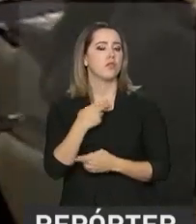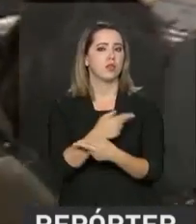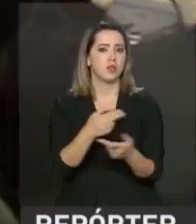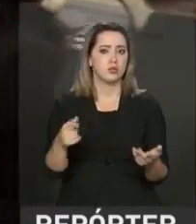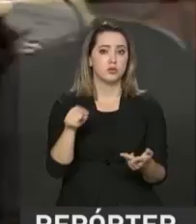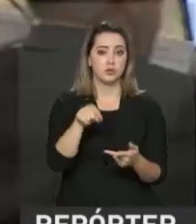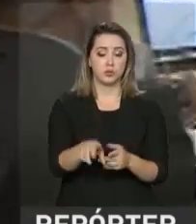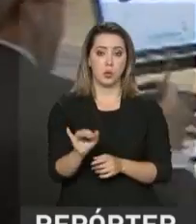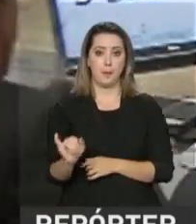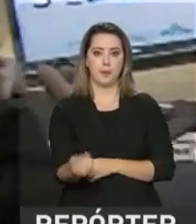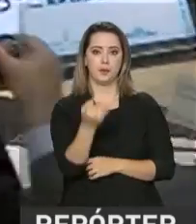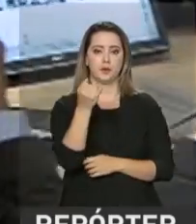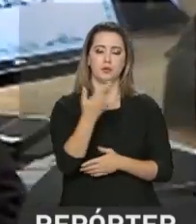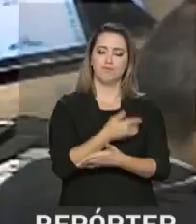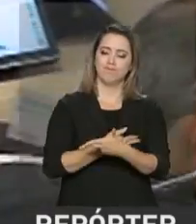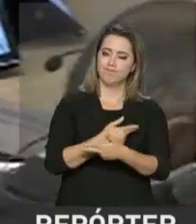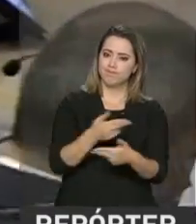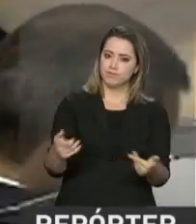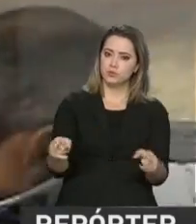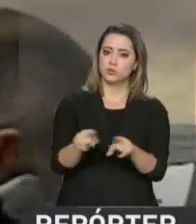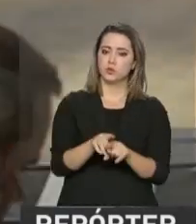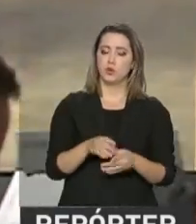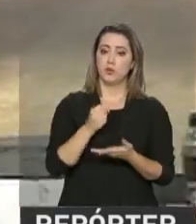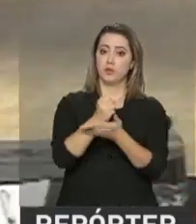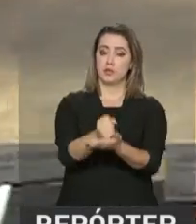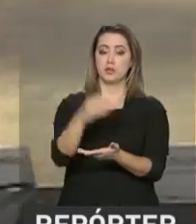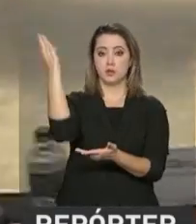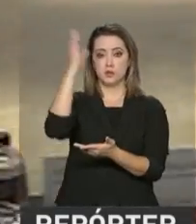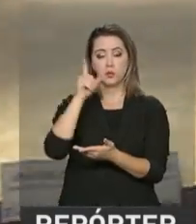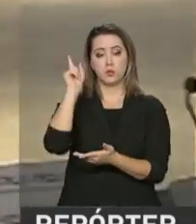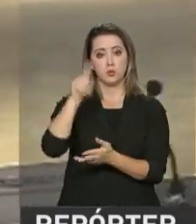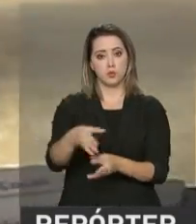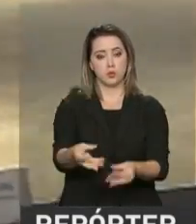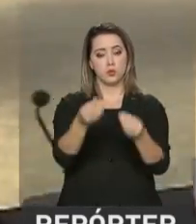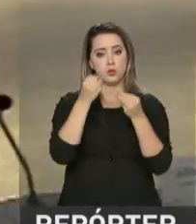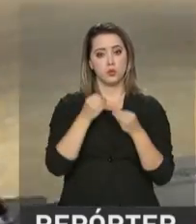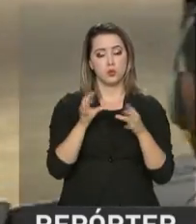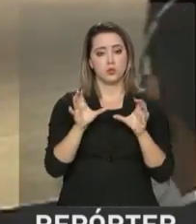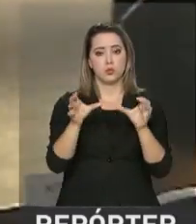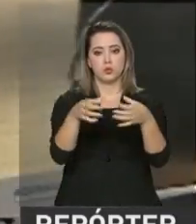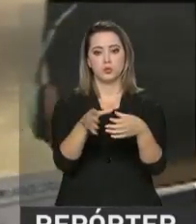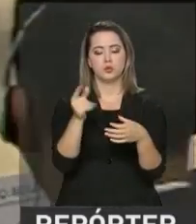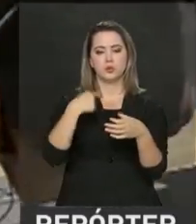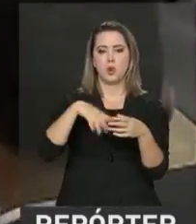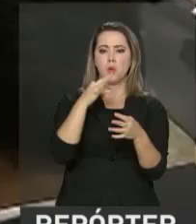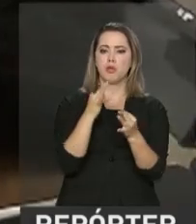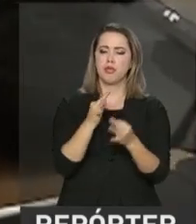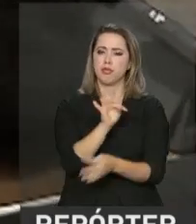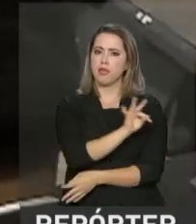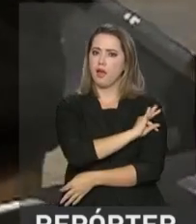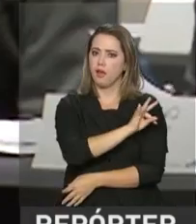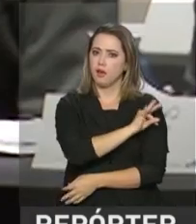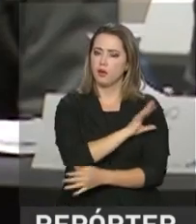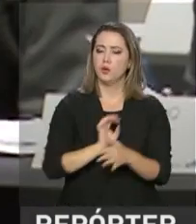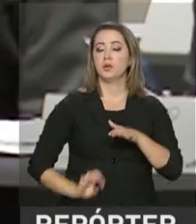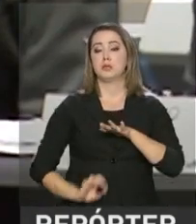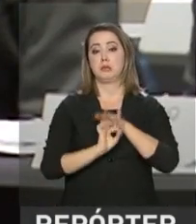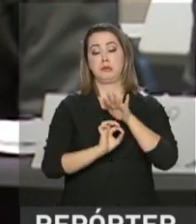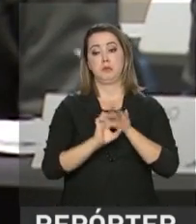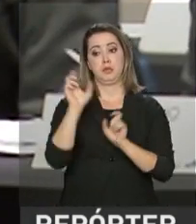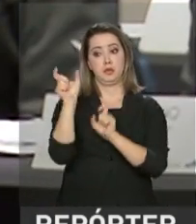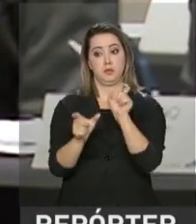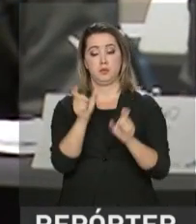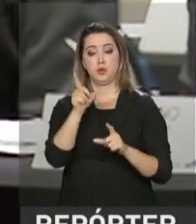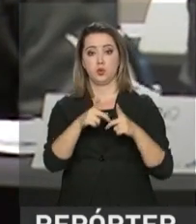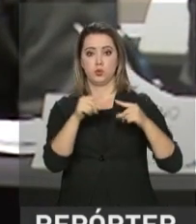e oportunidades de negócios oferecidos pelo Brasil trouxe uma grande comitiva, com dezenas de técnicos, empresários e investidores